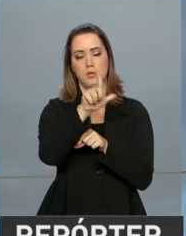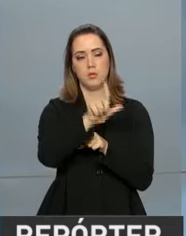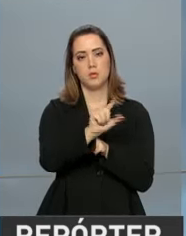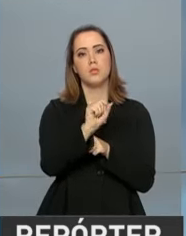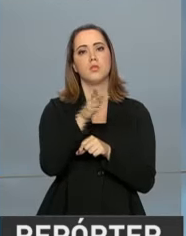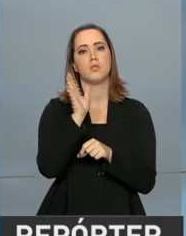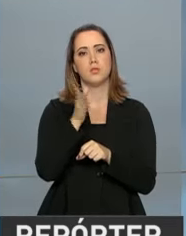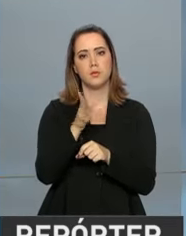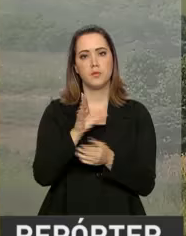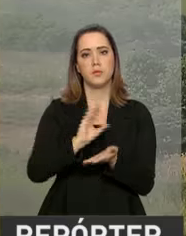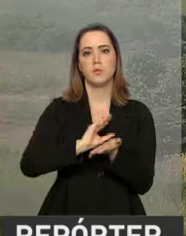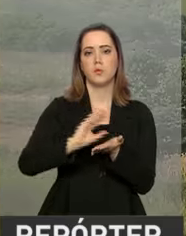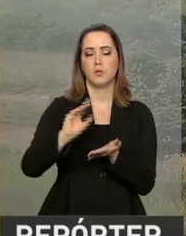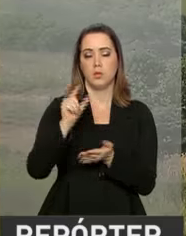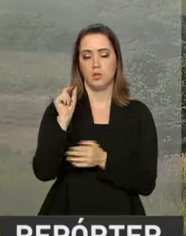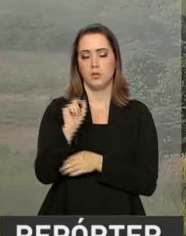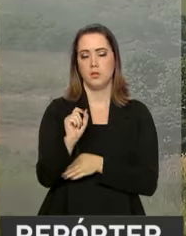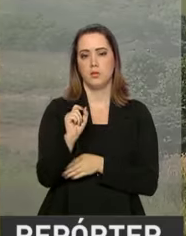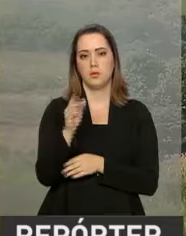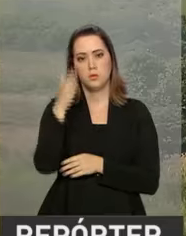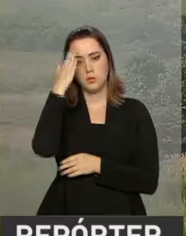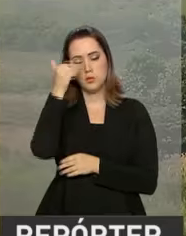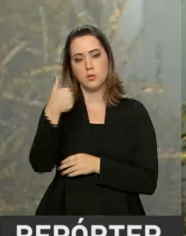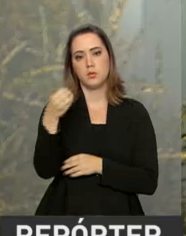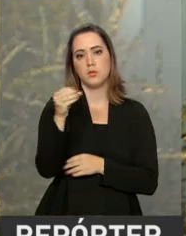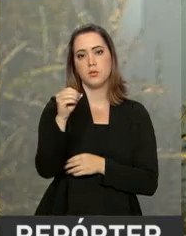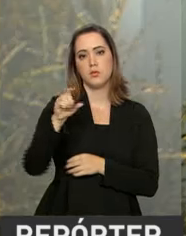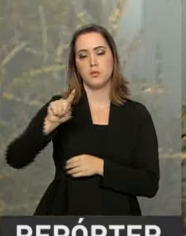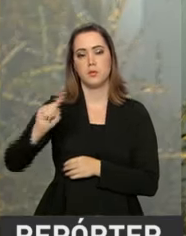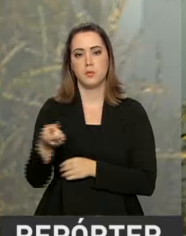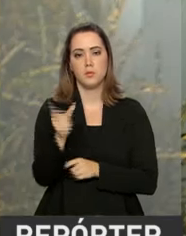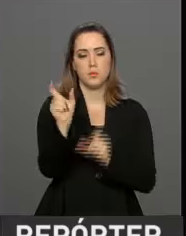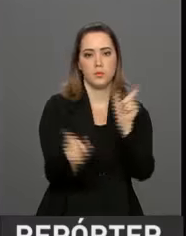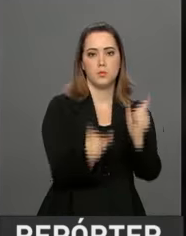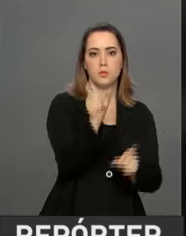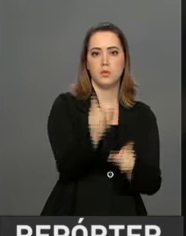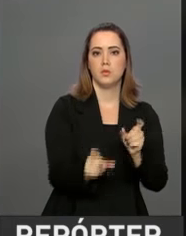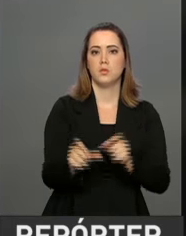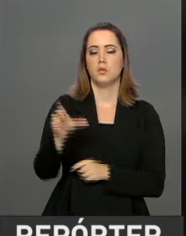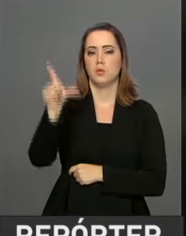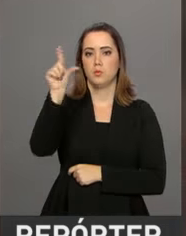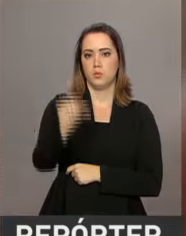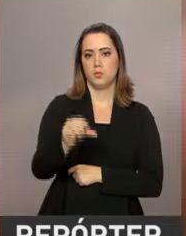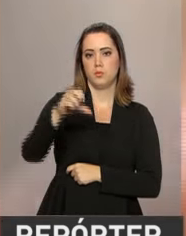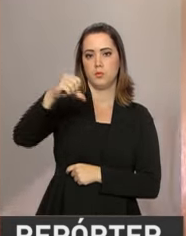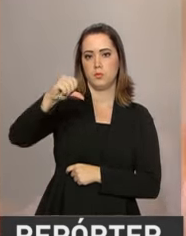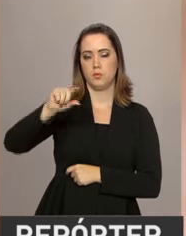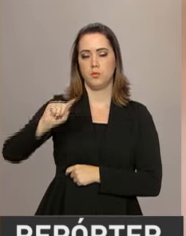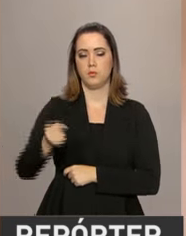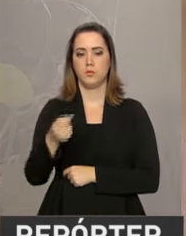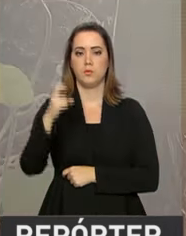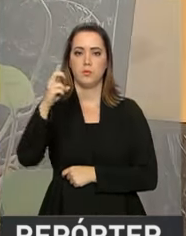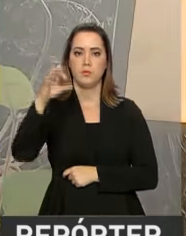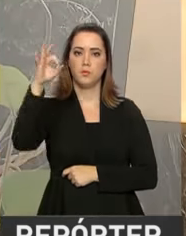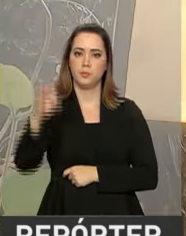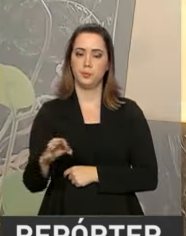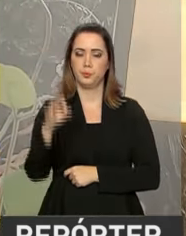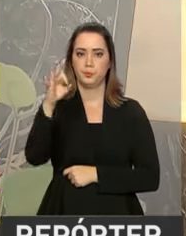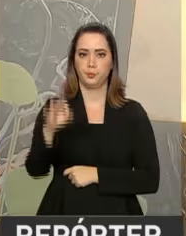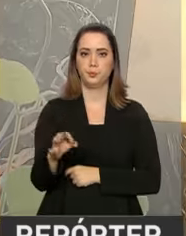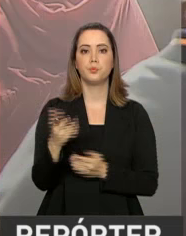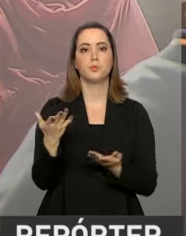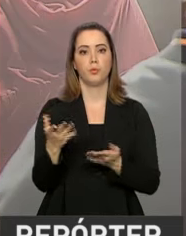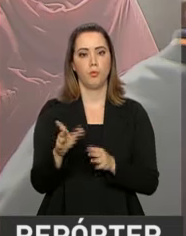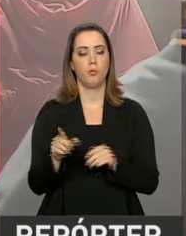consumidores residenciais e industriais do estado terão redução entre 9,5% e 16% na conta de luz. Segundo a